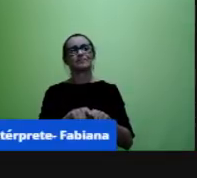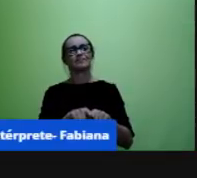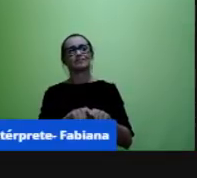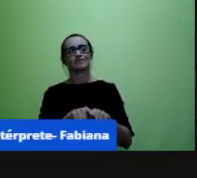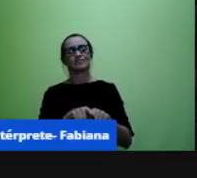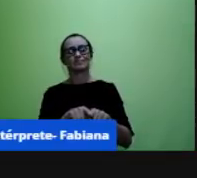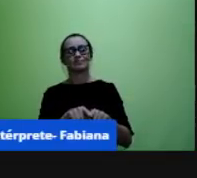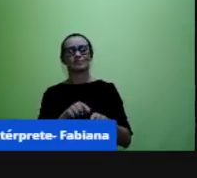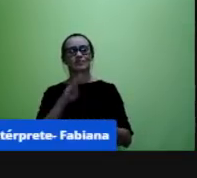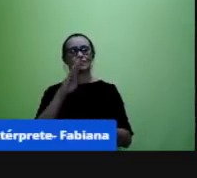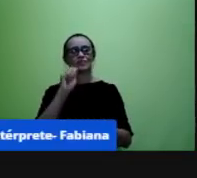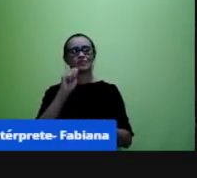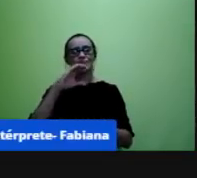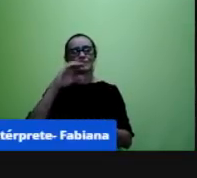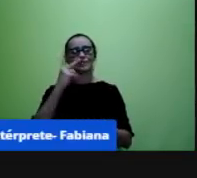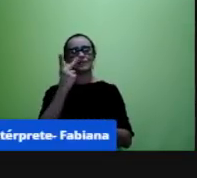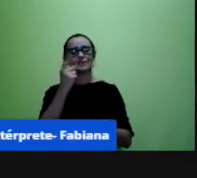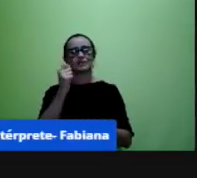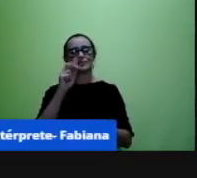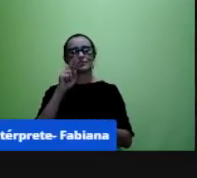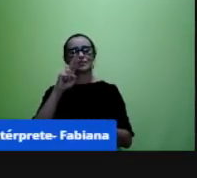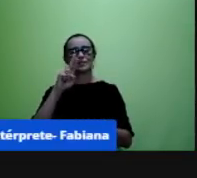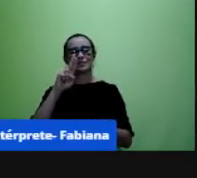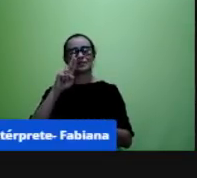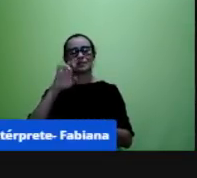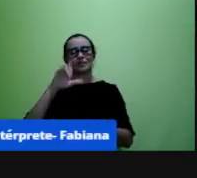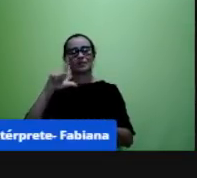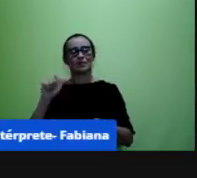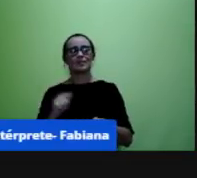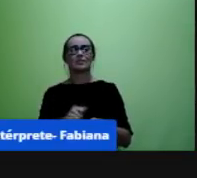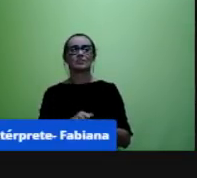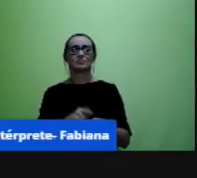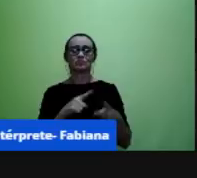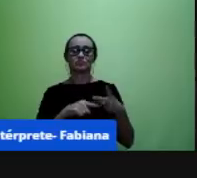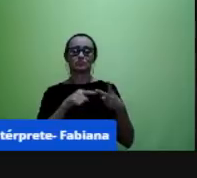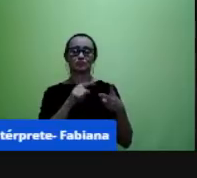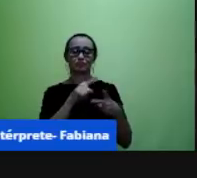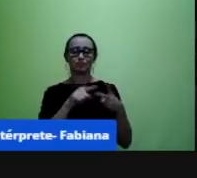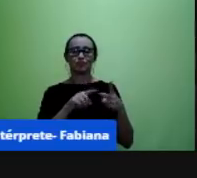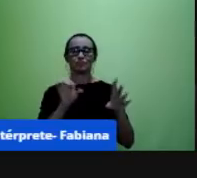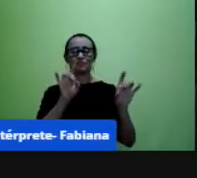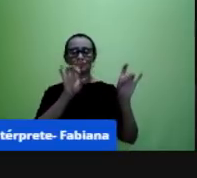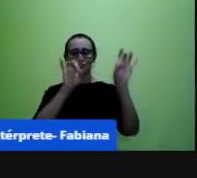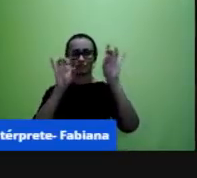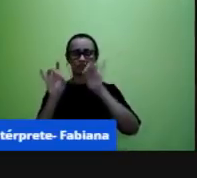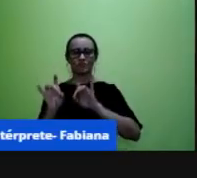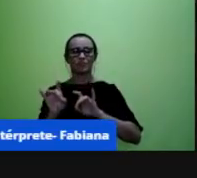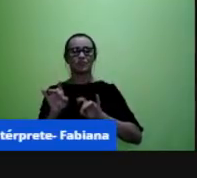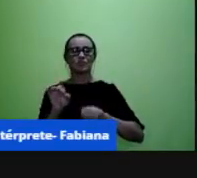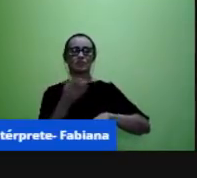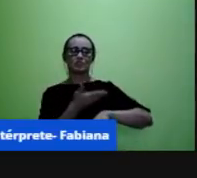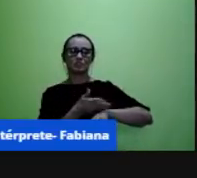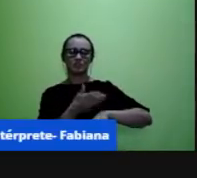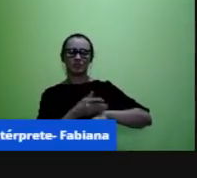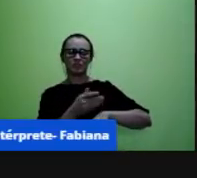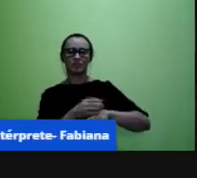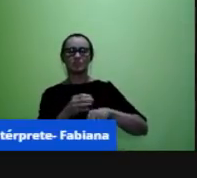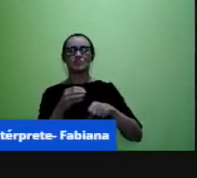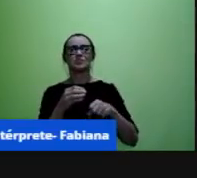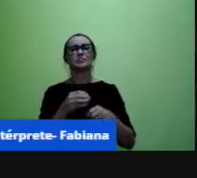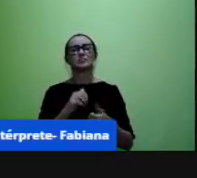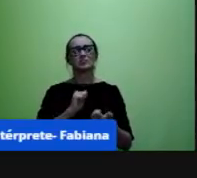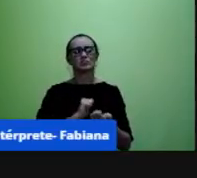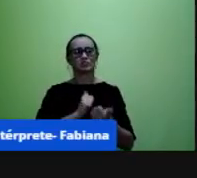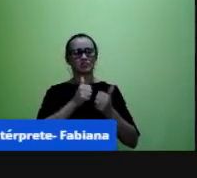em 2014 e 2015. Tenho 2 especializações, uma em Fisiologia do Exercício e Treinamento Esportivo, e a outra em Educação Física